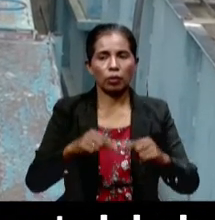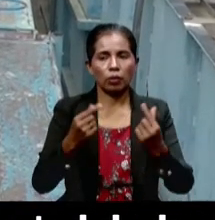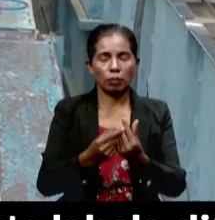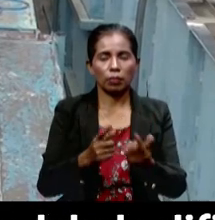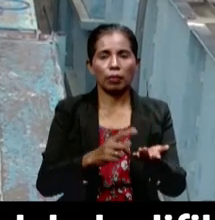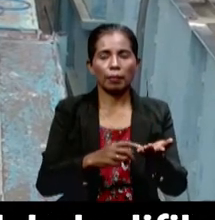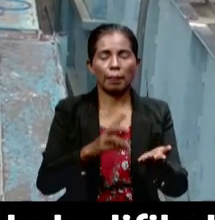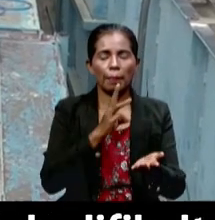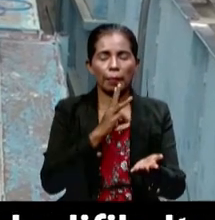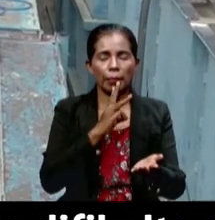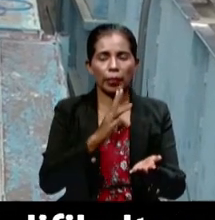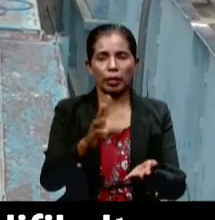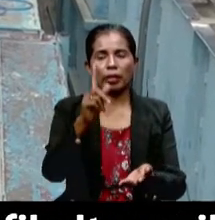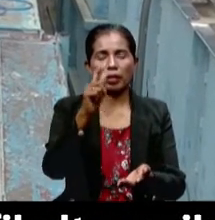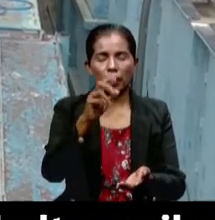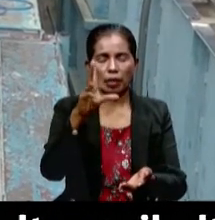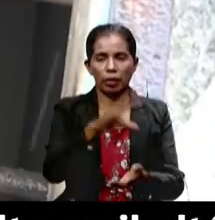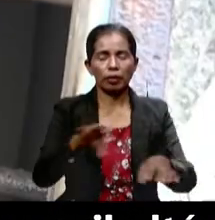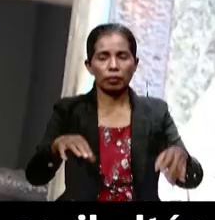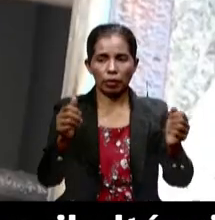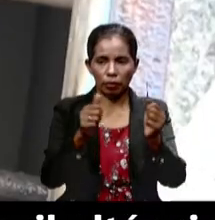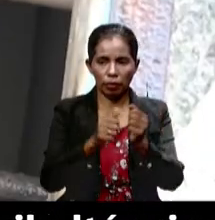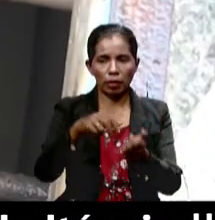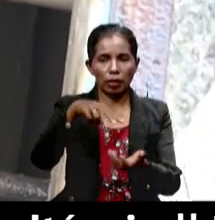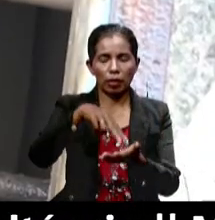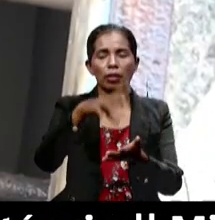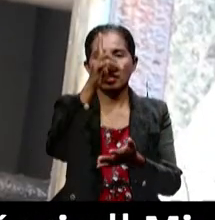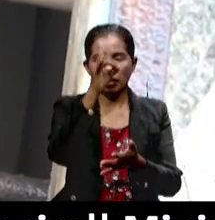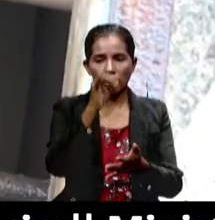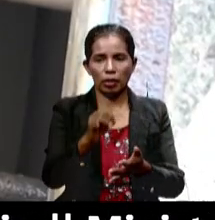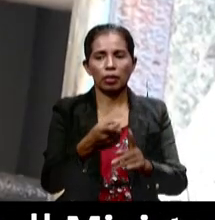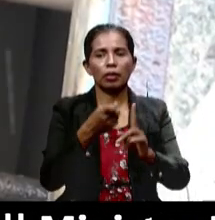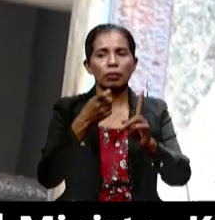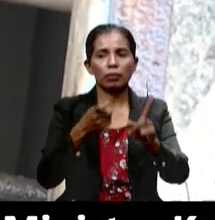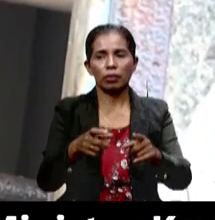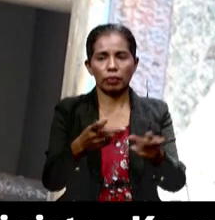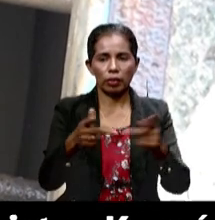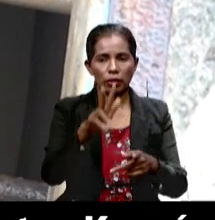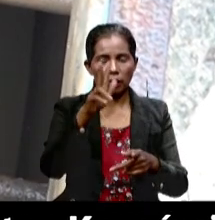Mo serviço tur zona hamutuk sanolo nebe estabelece ona e capital dili. Usi zona sanolo ne